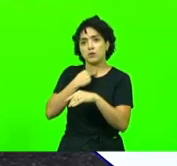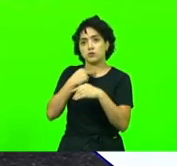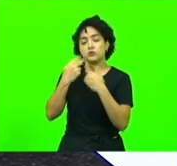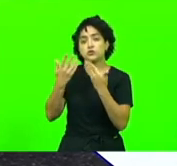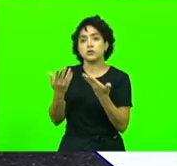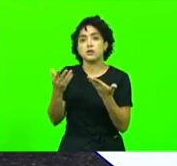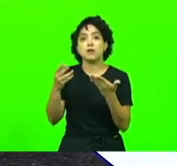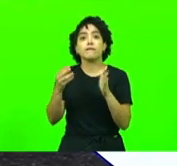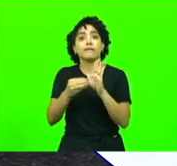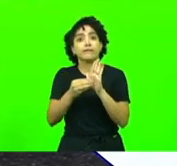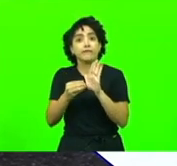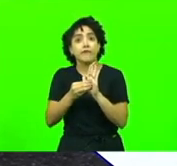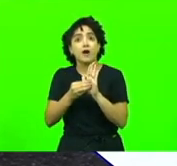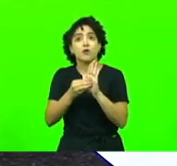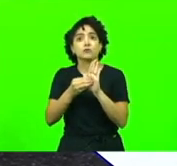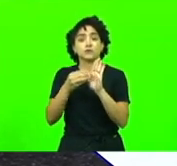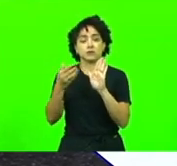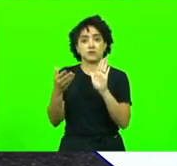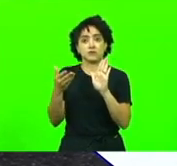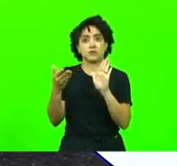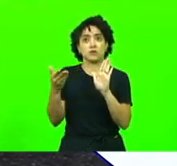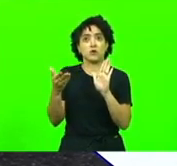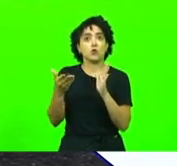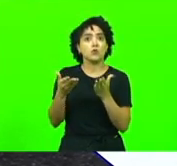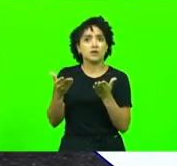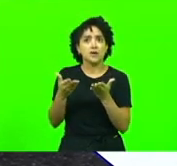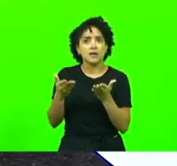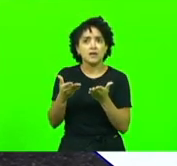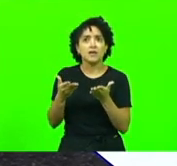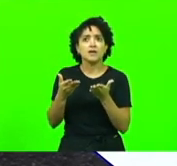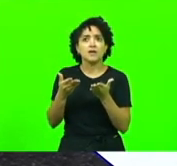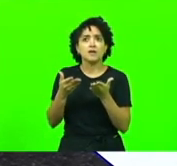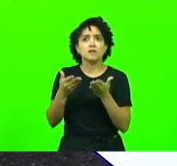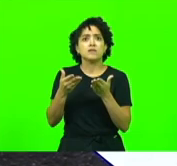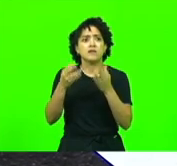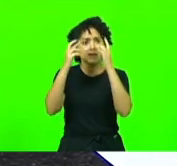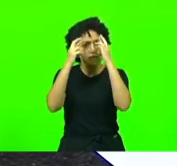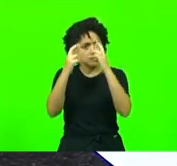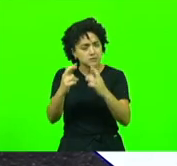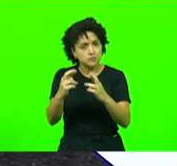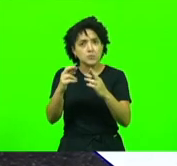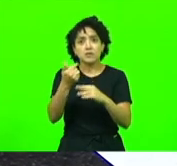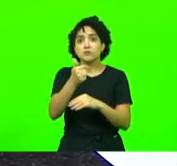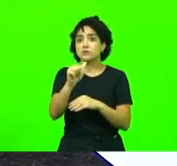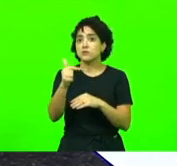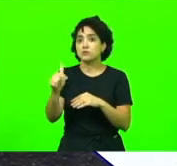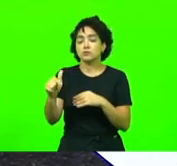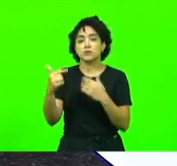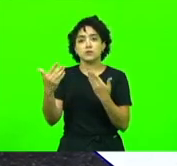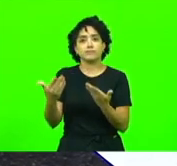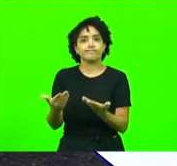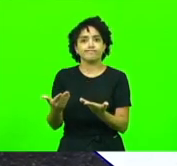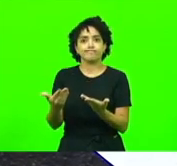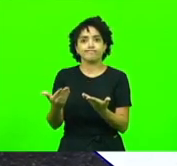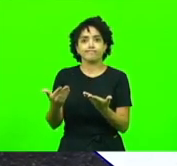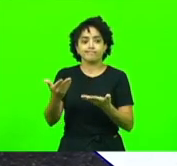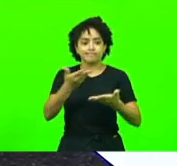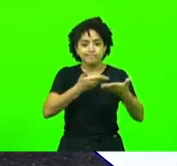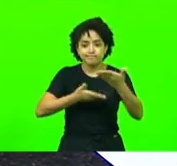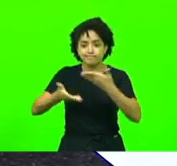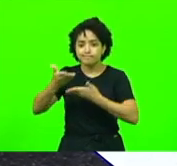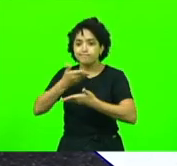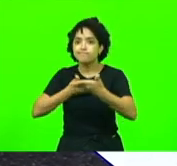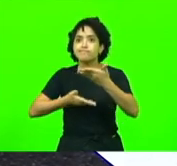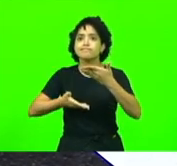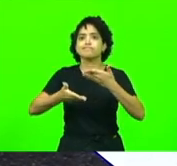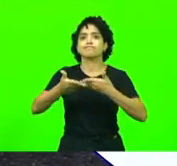hoje, a realidade, não era assim, tá, gente? Não era assim. As pessoas estão perdendo o respeito pelo próximo. E para a gente conviver num ambiente de